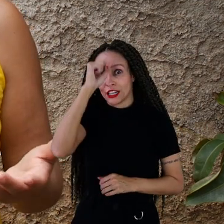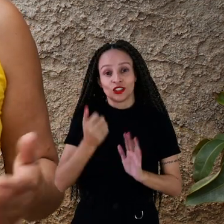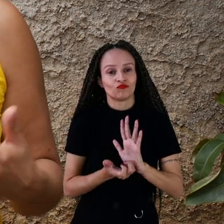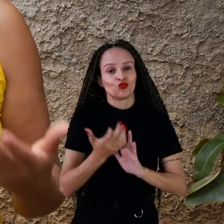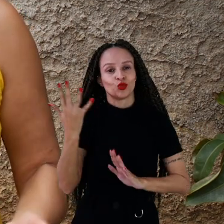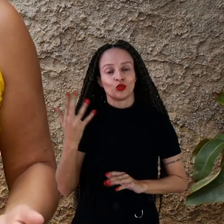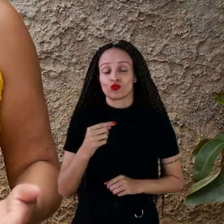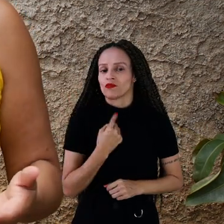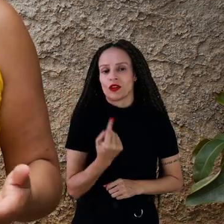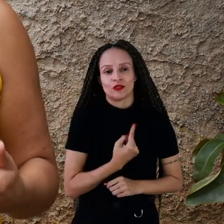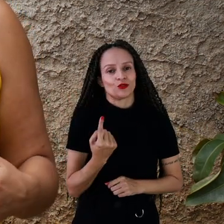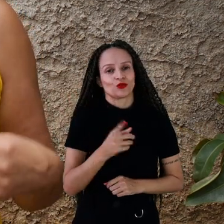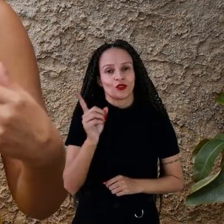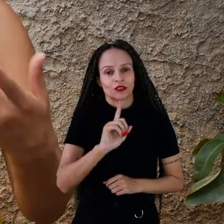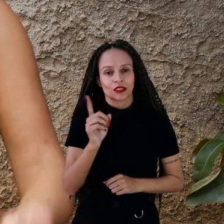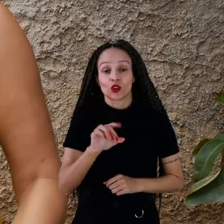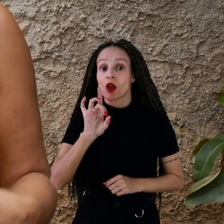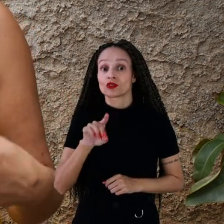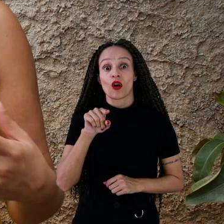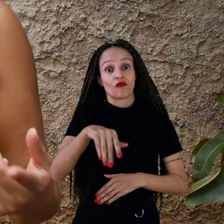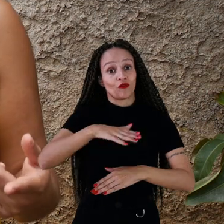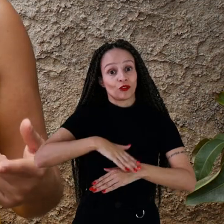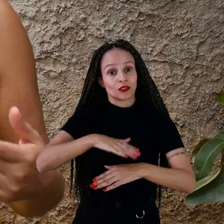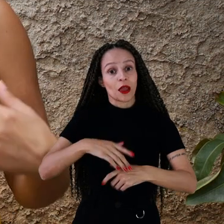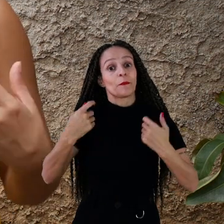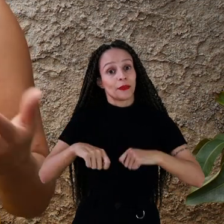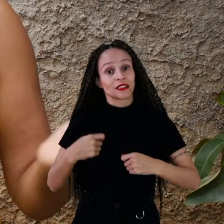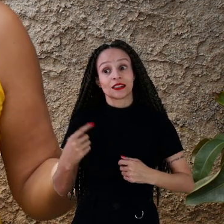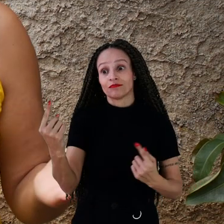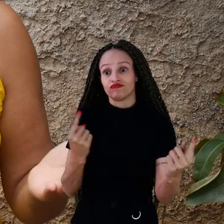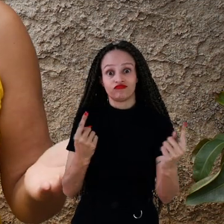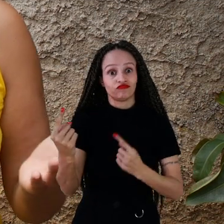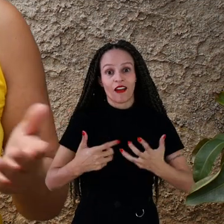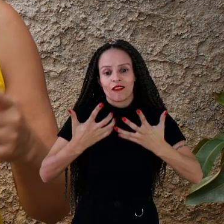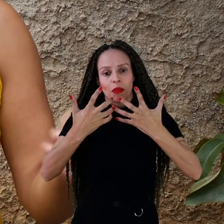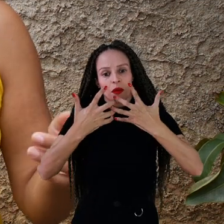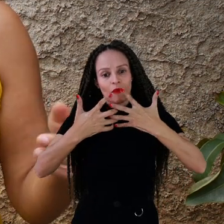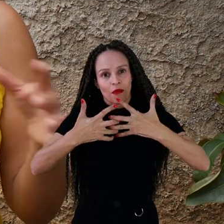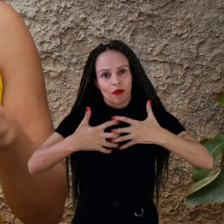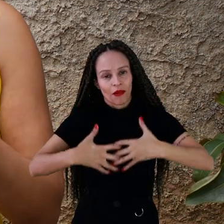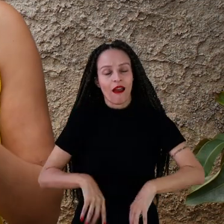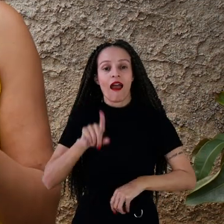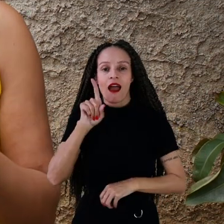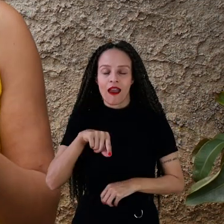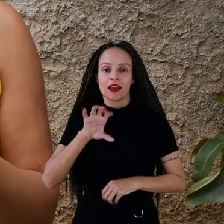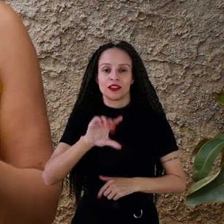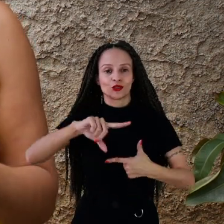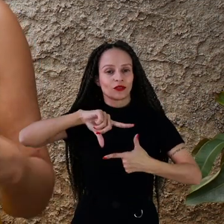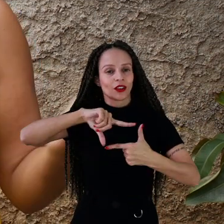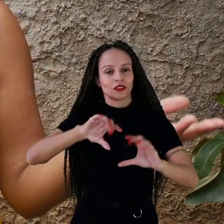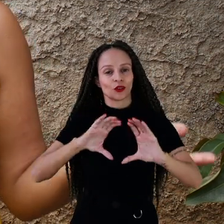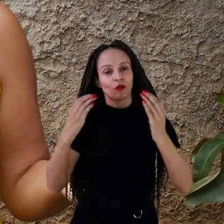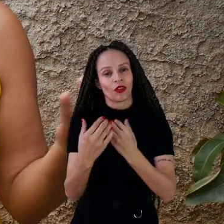para a vida. A gente aprende muito. Então, é o fazer junto, você não está sozinho. Não é só você que faz, você precisa do outro. É uma engrenagem que anda em